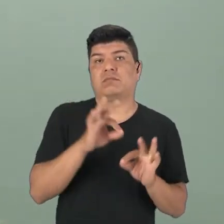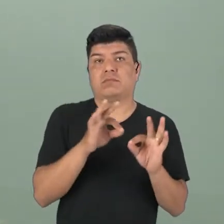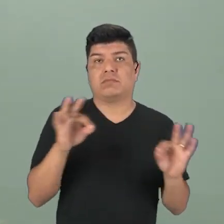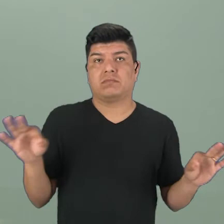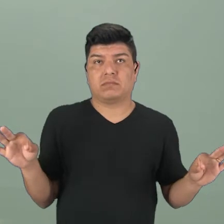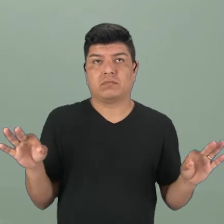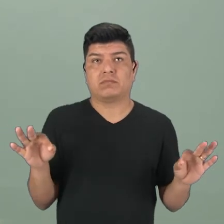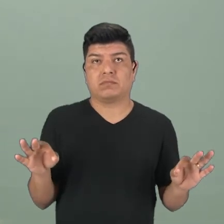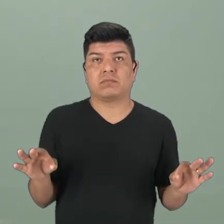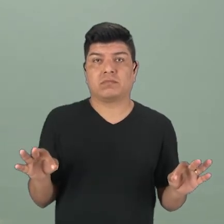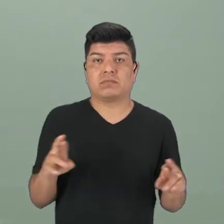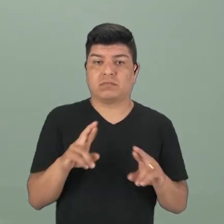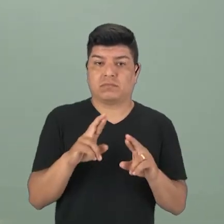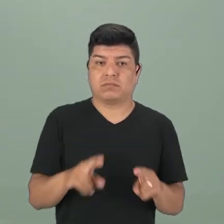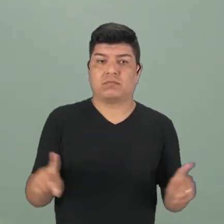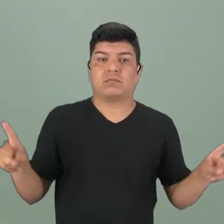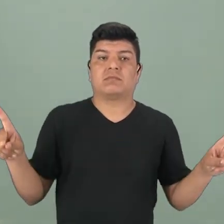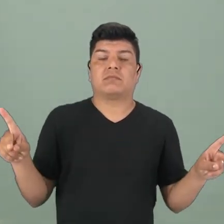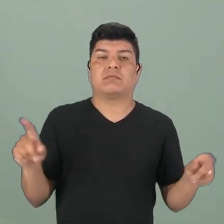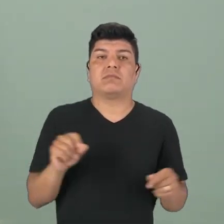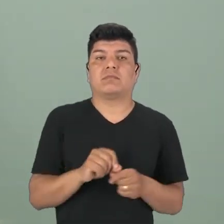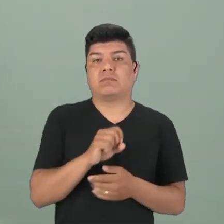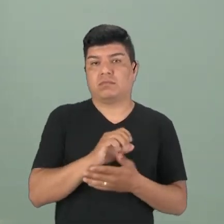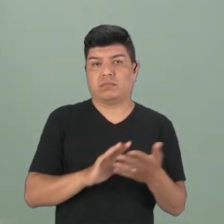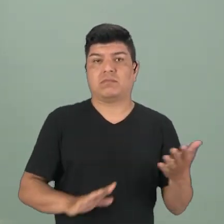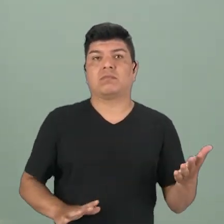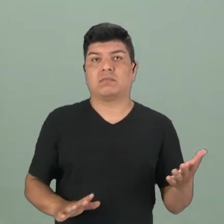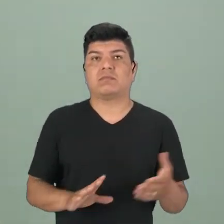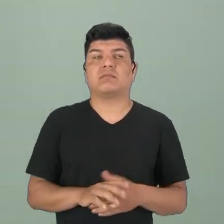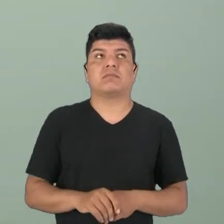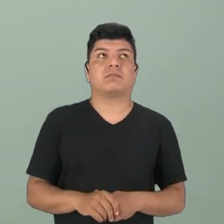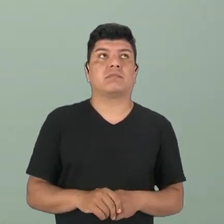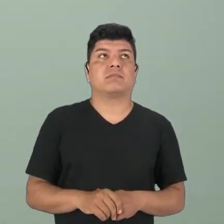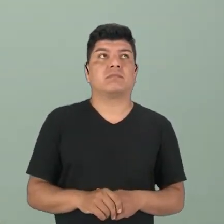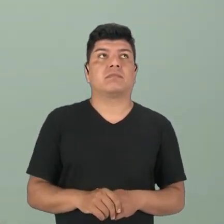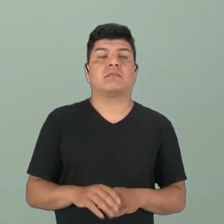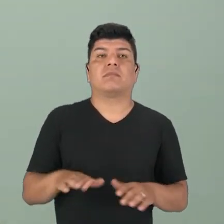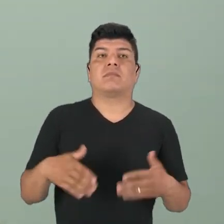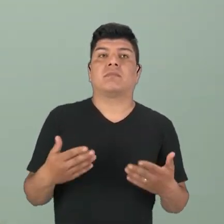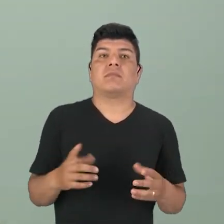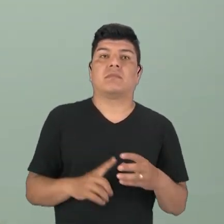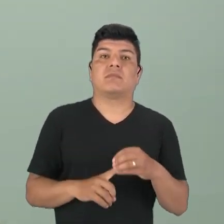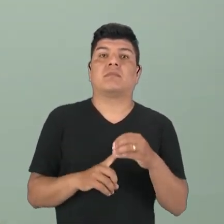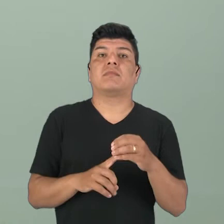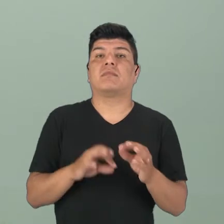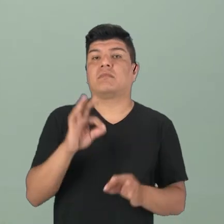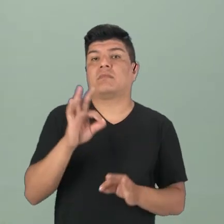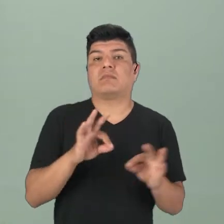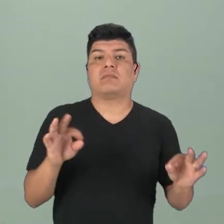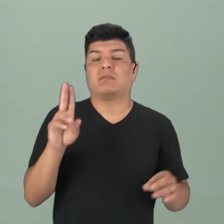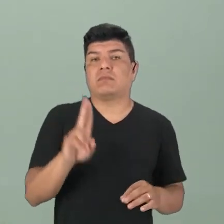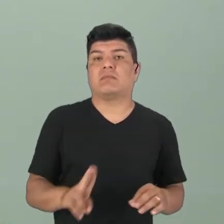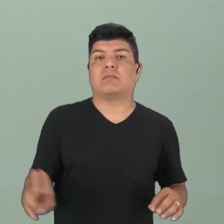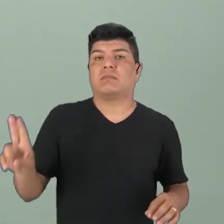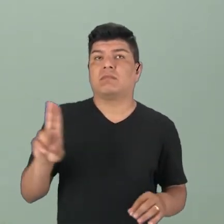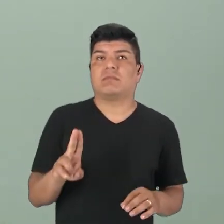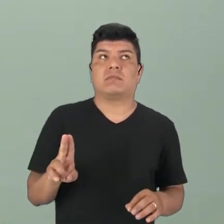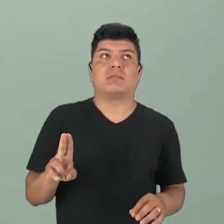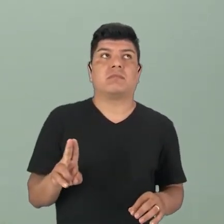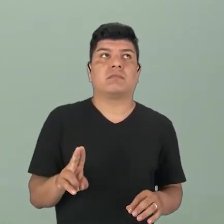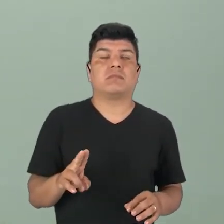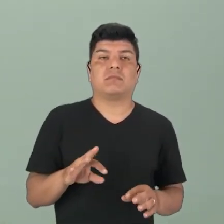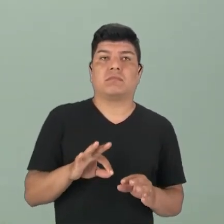essas medidas diferentes. Por exemplo, se a gente for fazer atividade aqui, vamos lá, ó. Que unidade de medida você usaria para medir